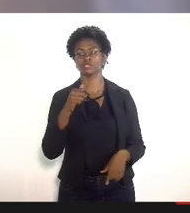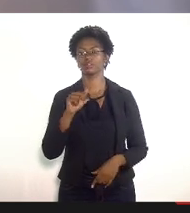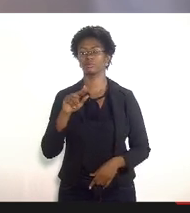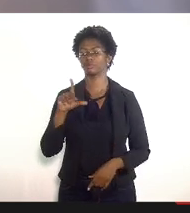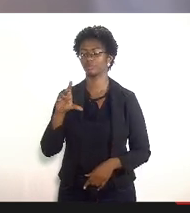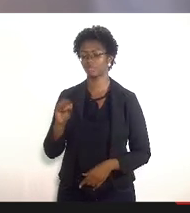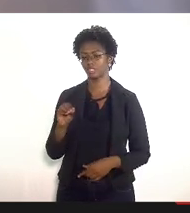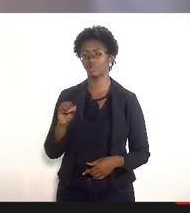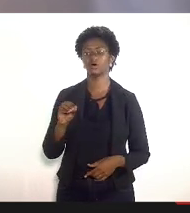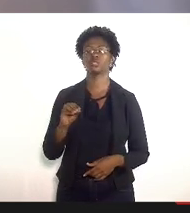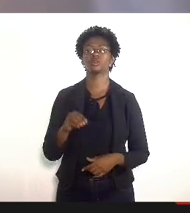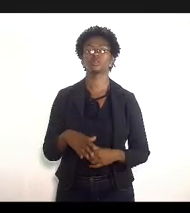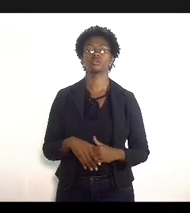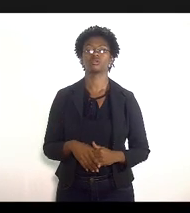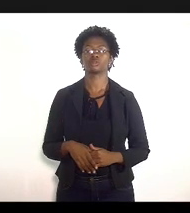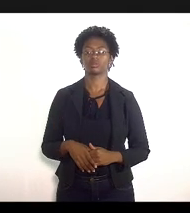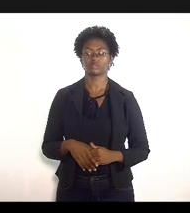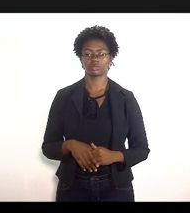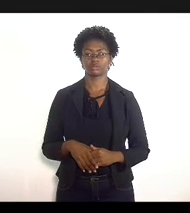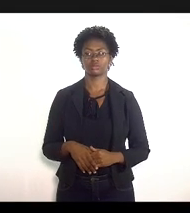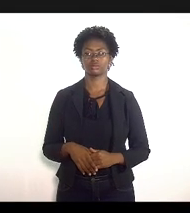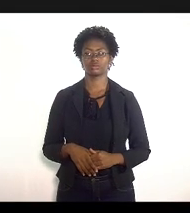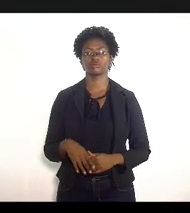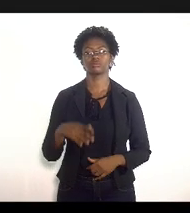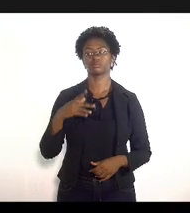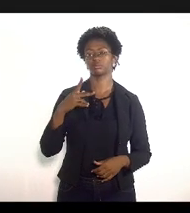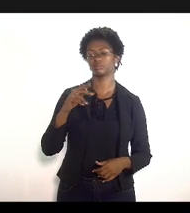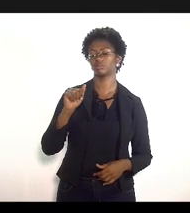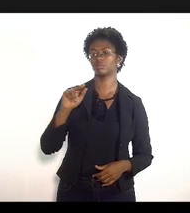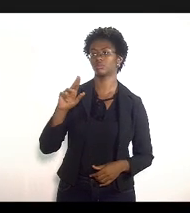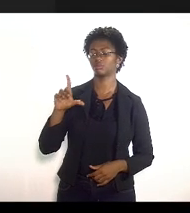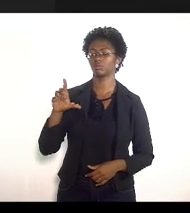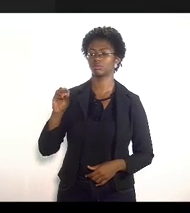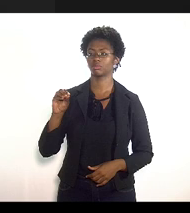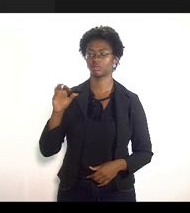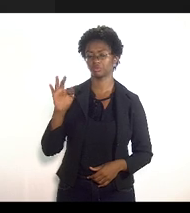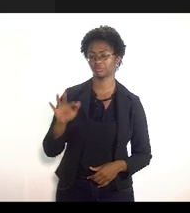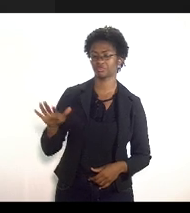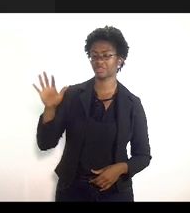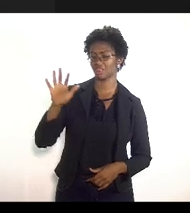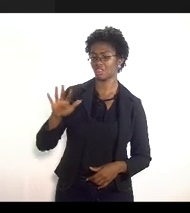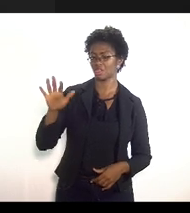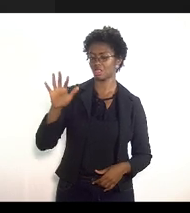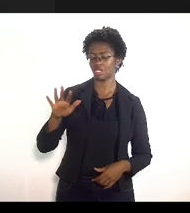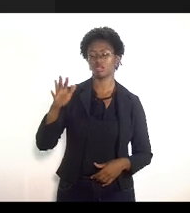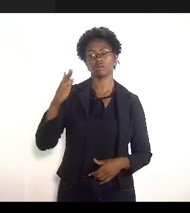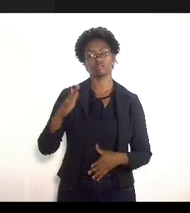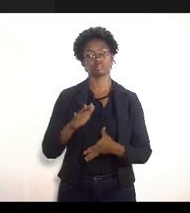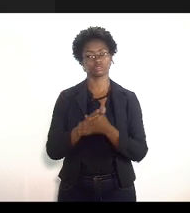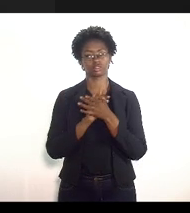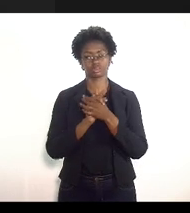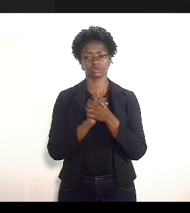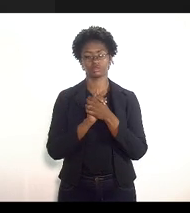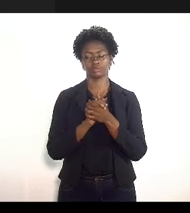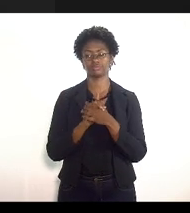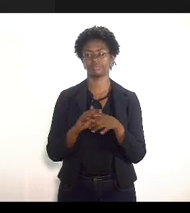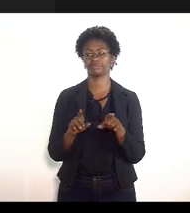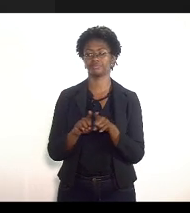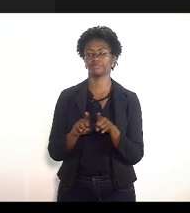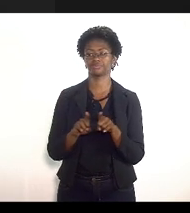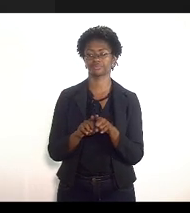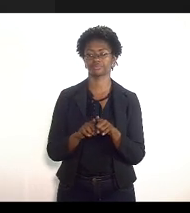Câmara, Paulo Ramos, pela Federal, tá? Saúdo também, né,